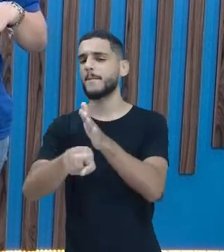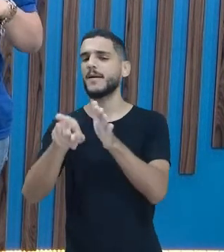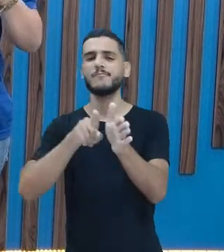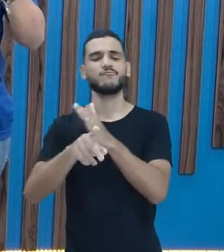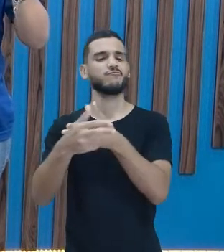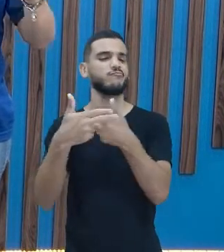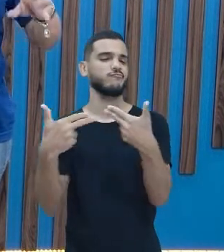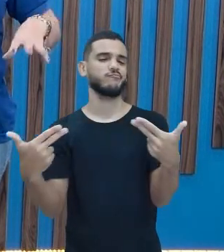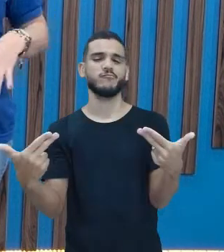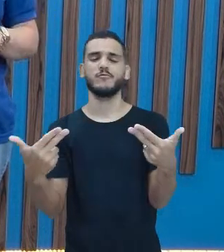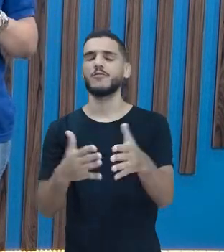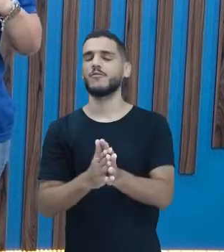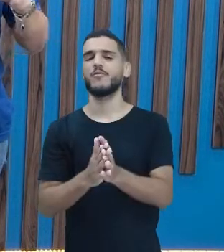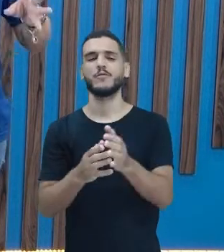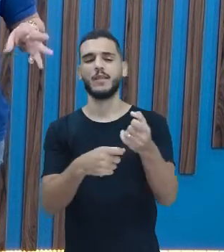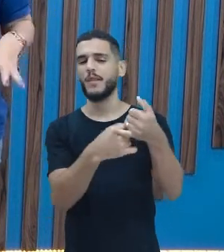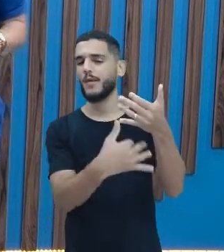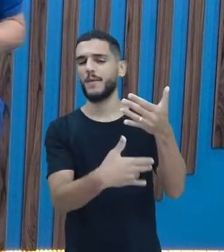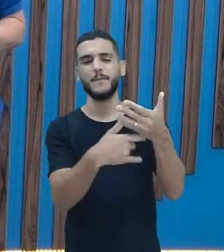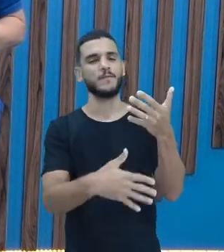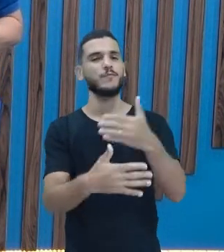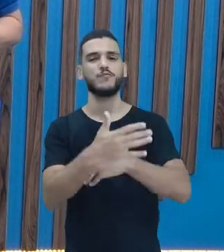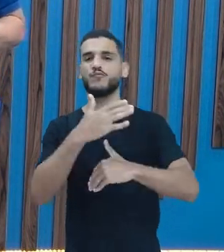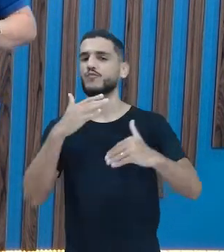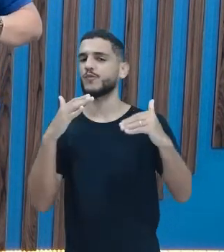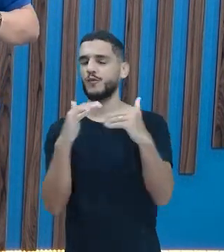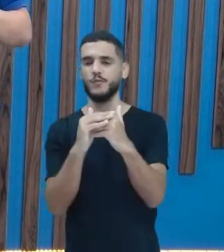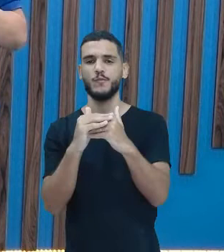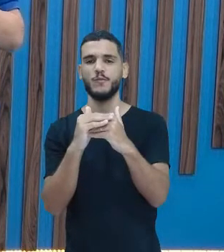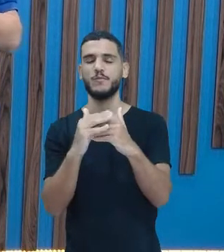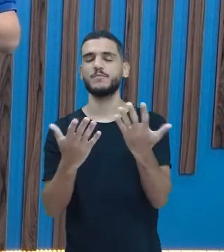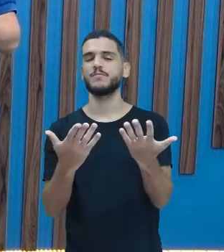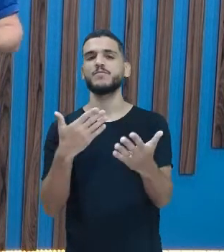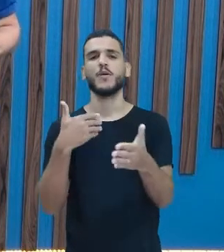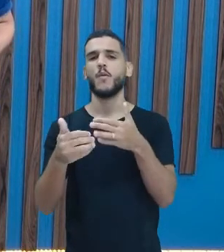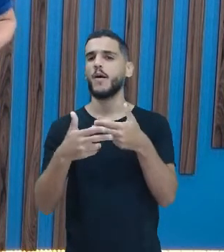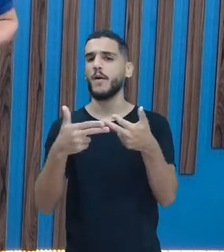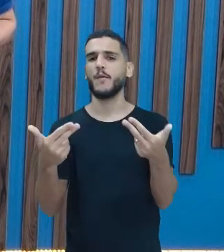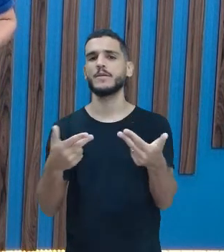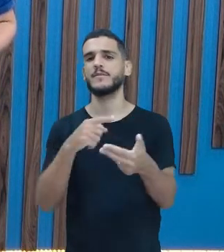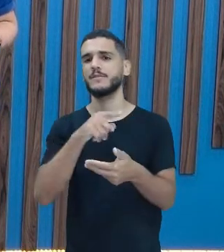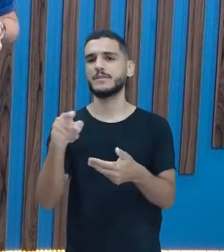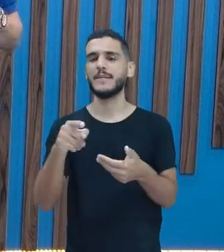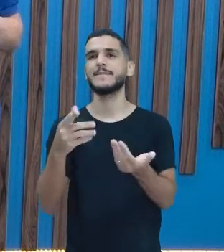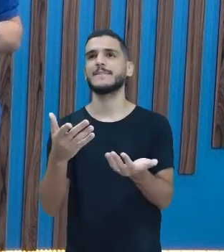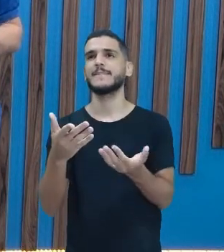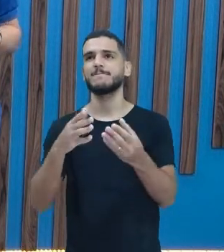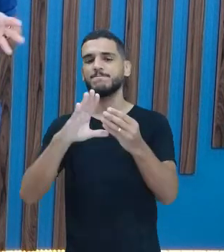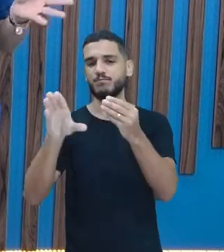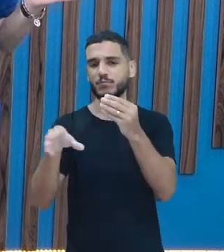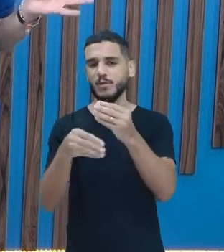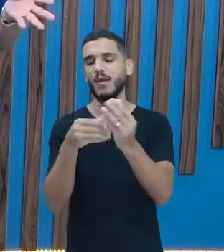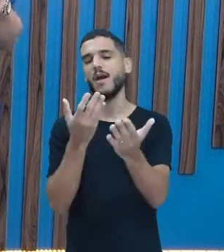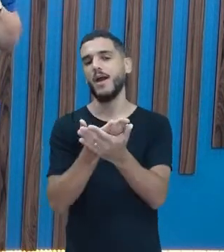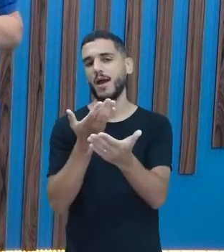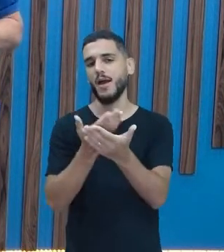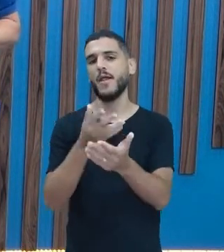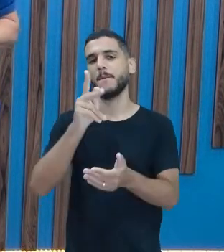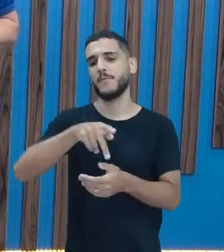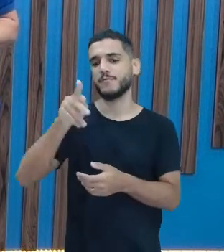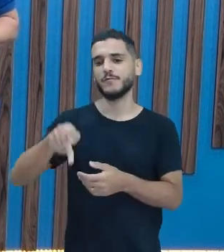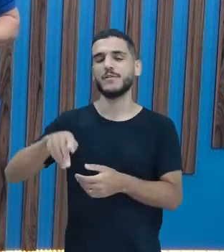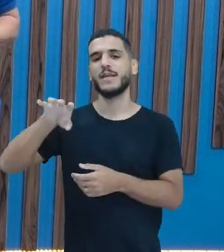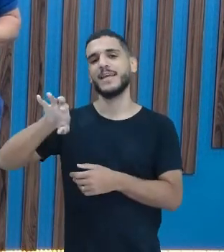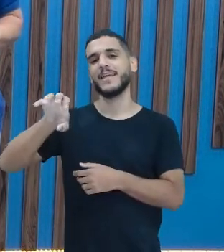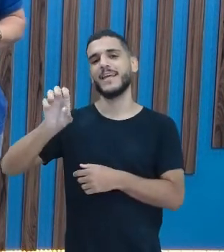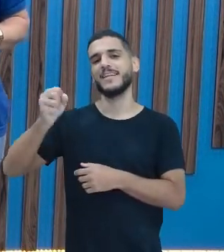perguntas aí, os comentários. Alguma coisa que vocês queiram acrescentar à nossa aula, pode mandar que a professora Esther vai contar tudo